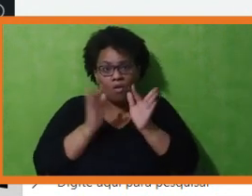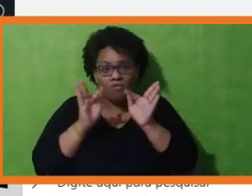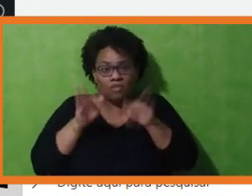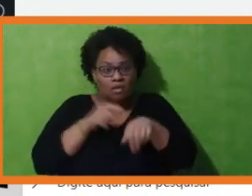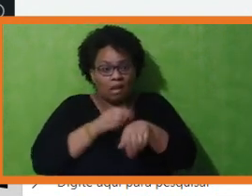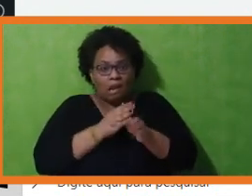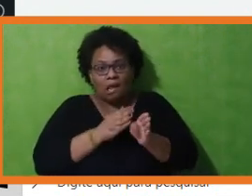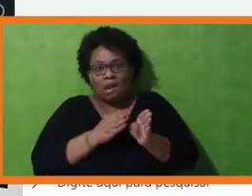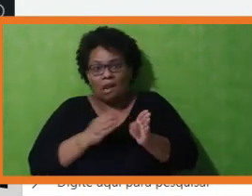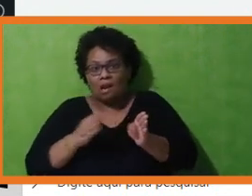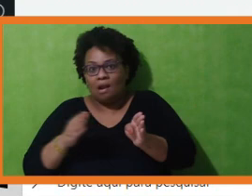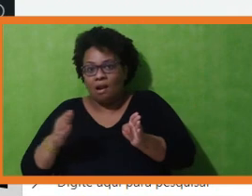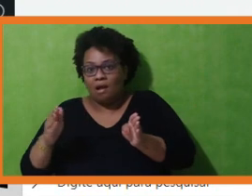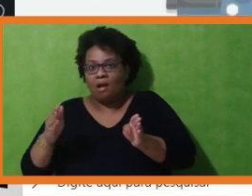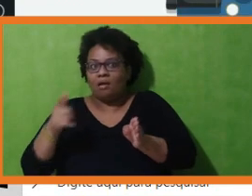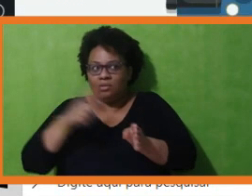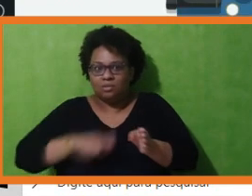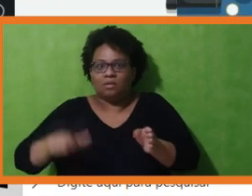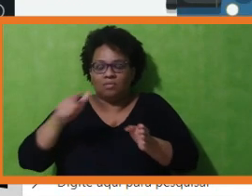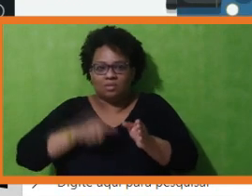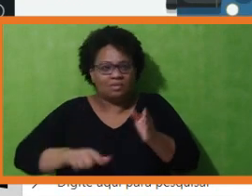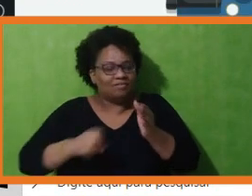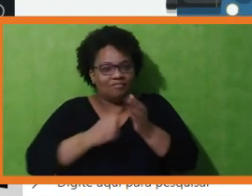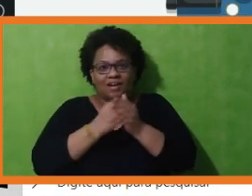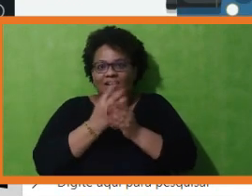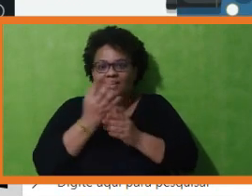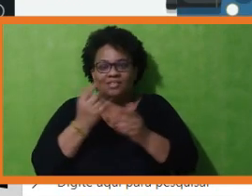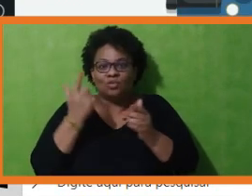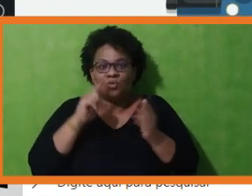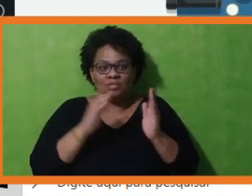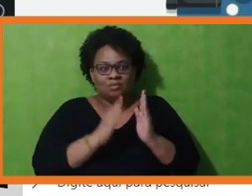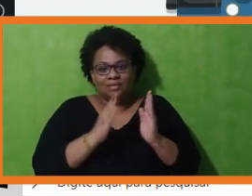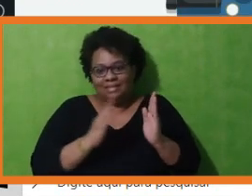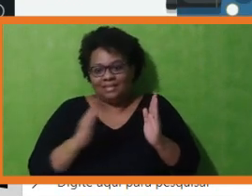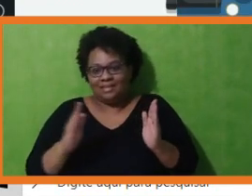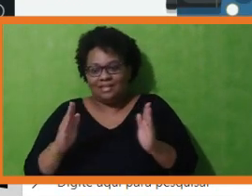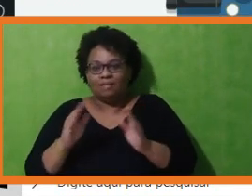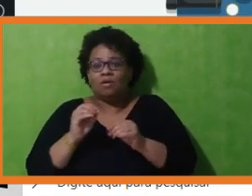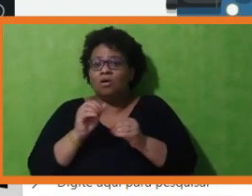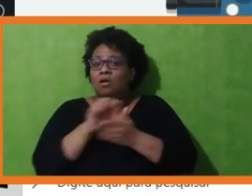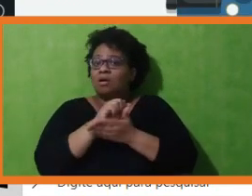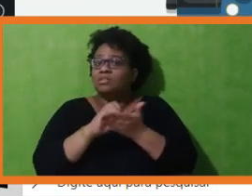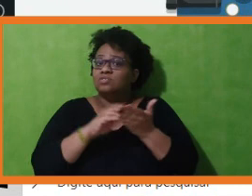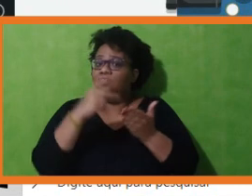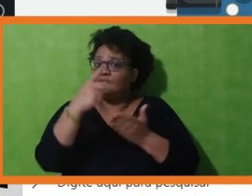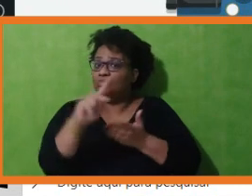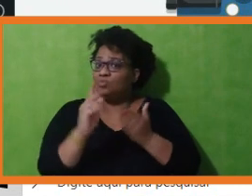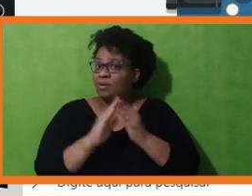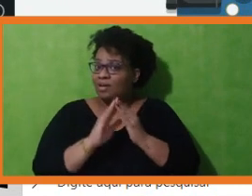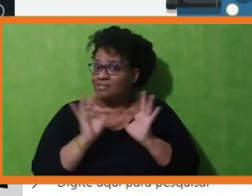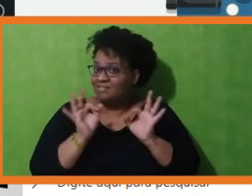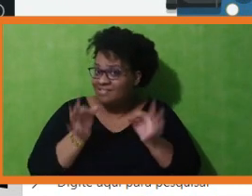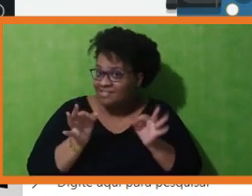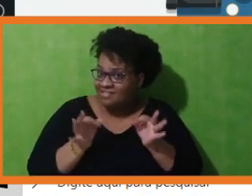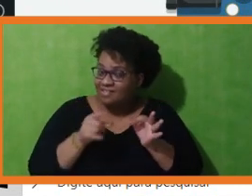no final da aula, já estou passando um pouquinho do tempo. E regravei essa aula várias vezes porque eu não consigo ficar dentro do tempo. Mas vamos aqui passar o exercício